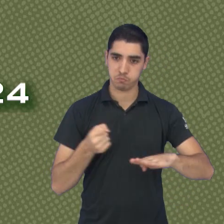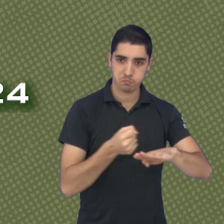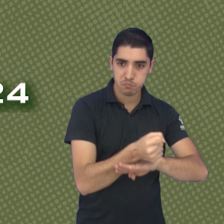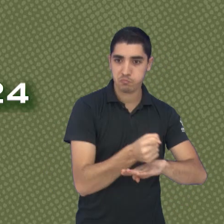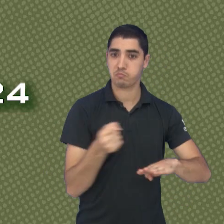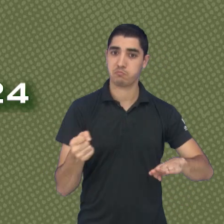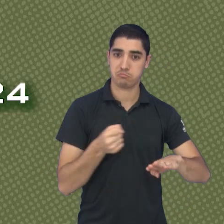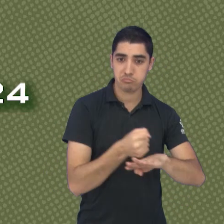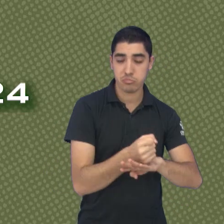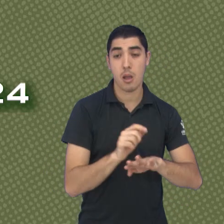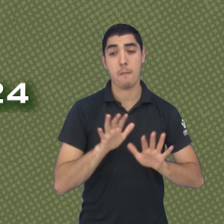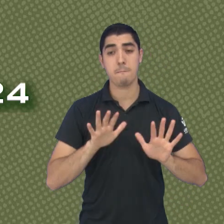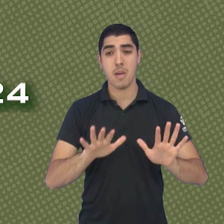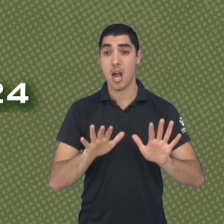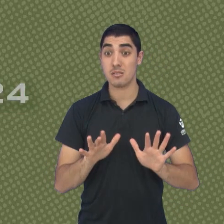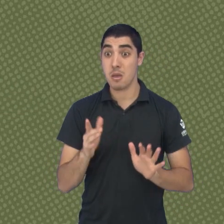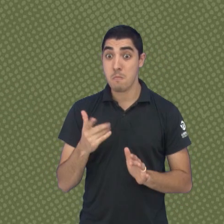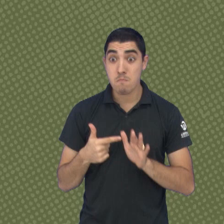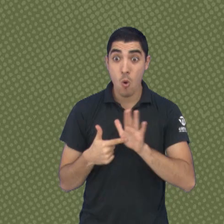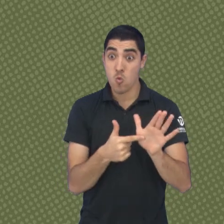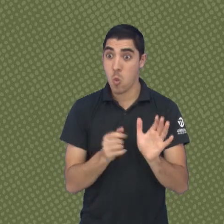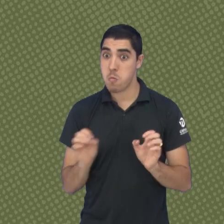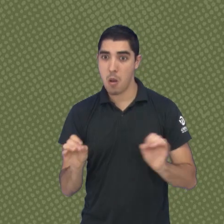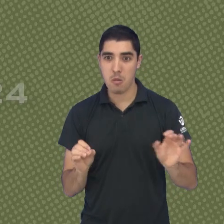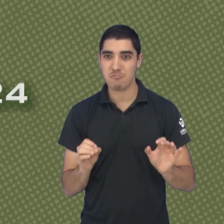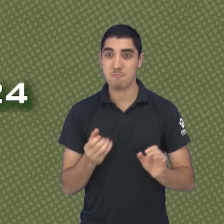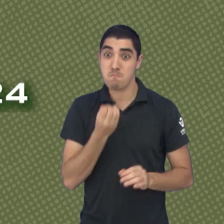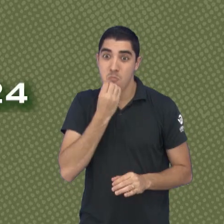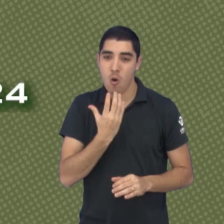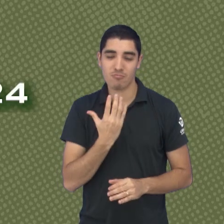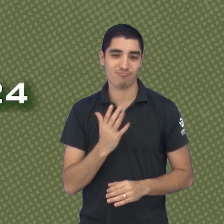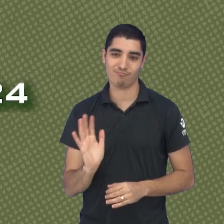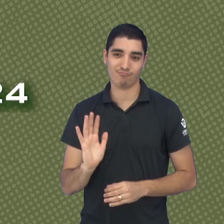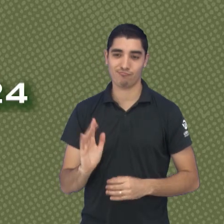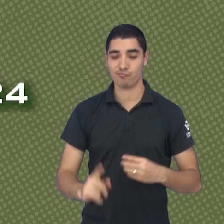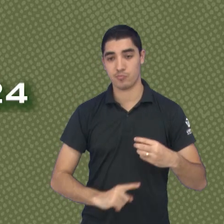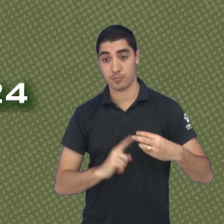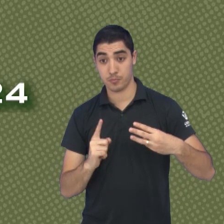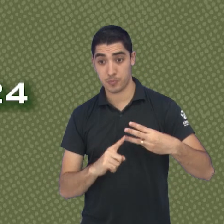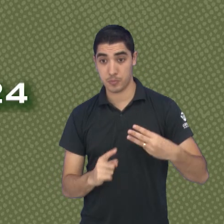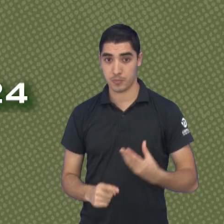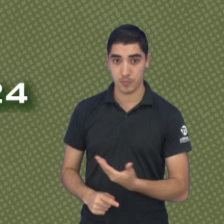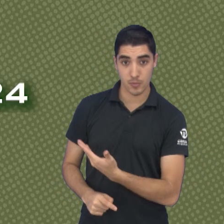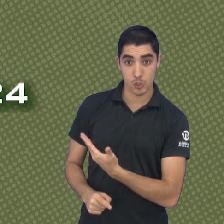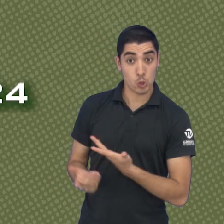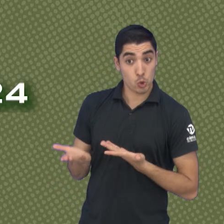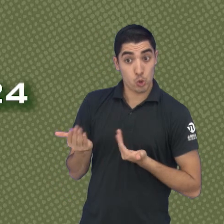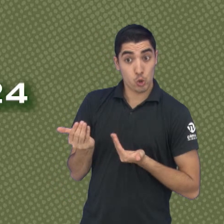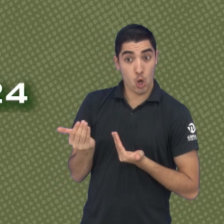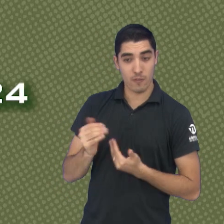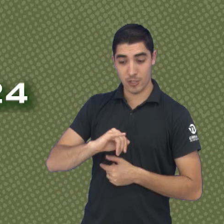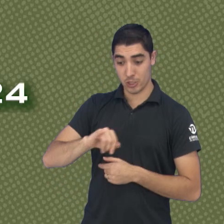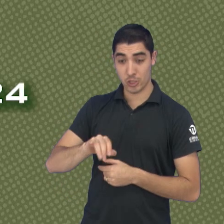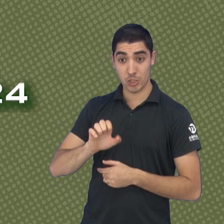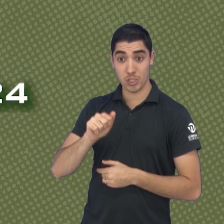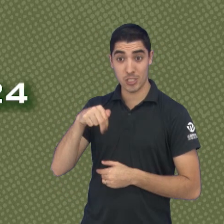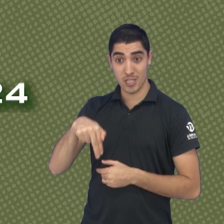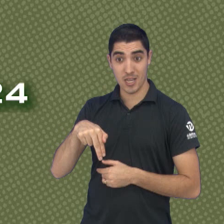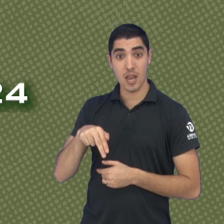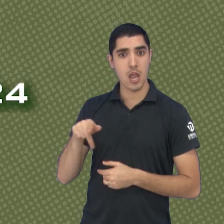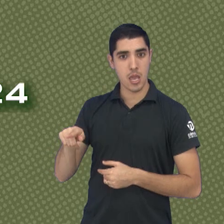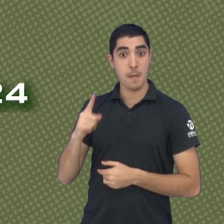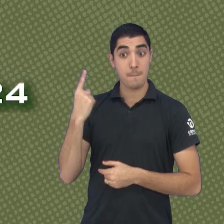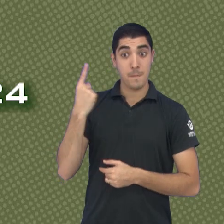não conseguiu mostrar a que veio. O jovem atacante Gianluca estreou bem no jogo de ida